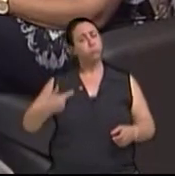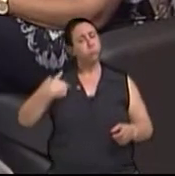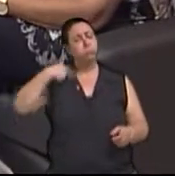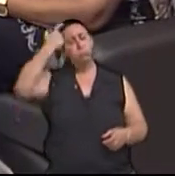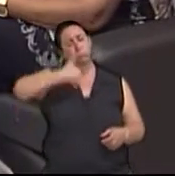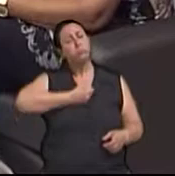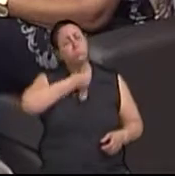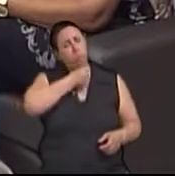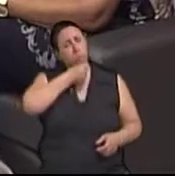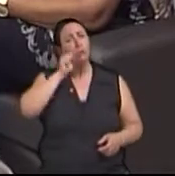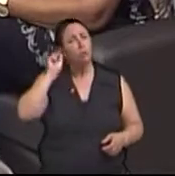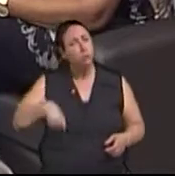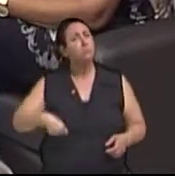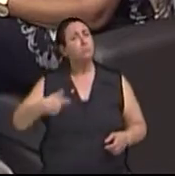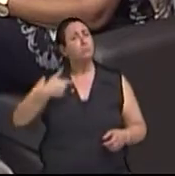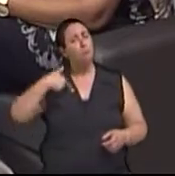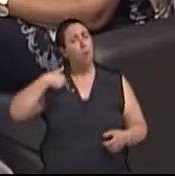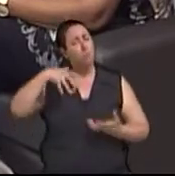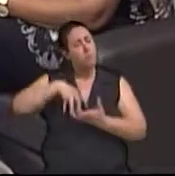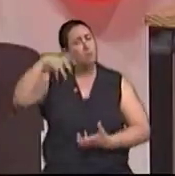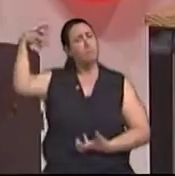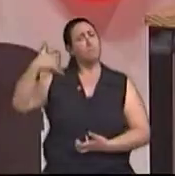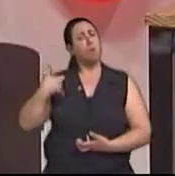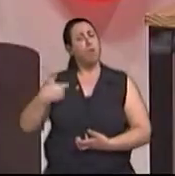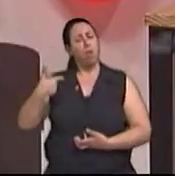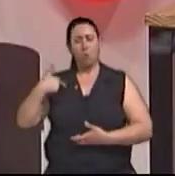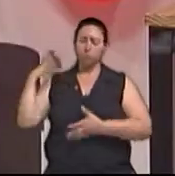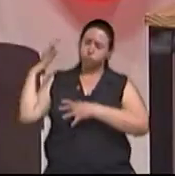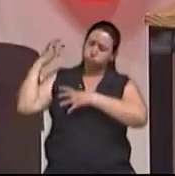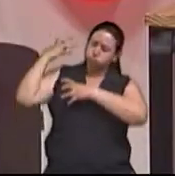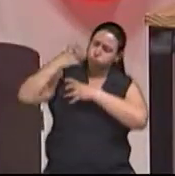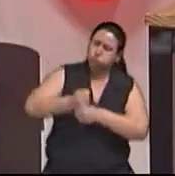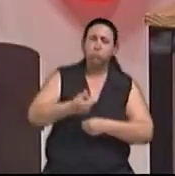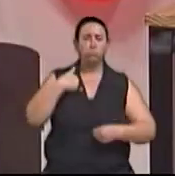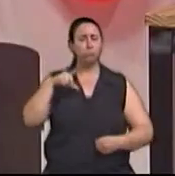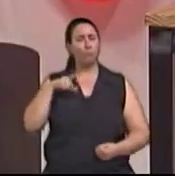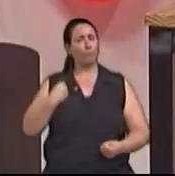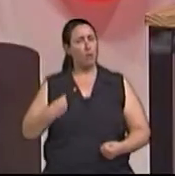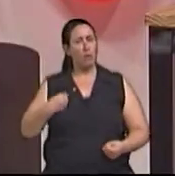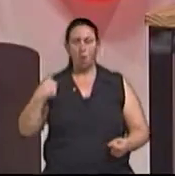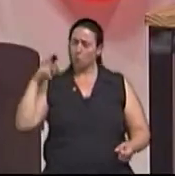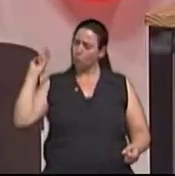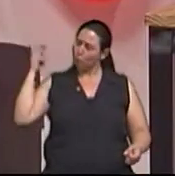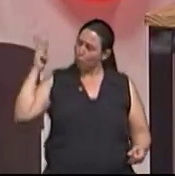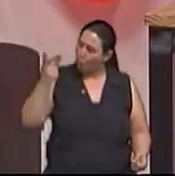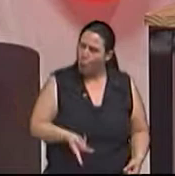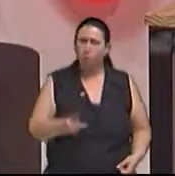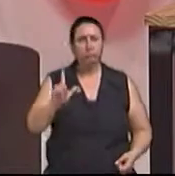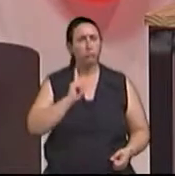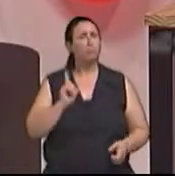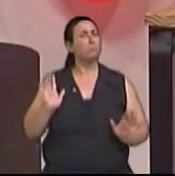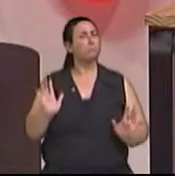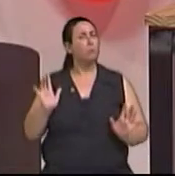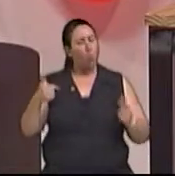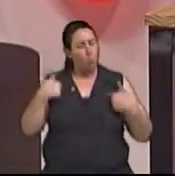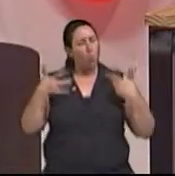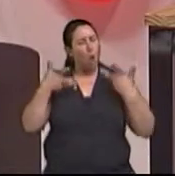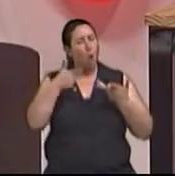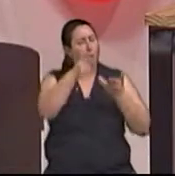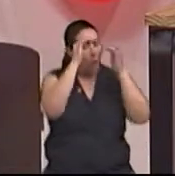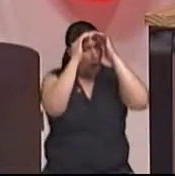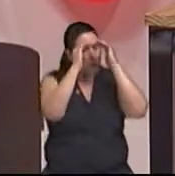quer sumir sua vida ela tem um histórico ela tem uma experiência de vida e ela quer ser respeitada e amada